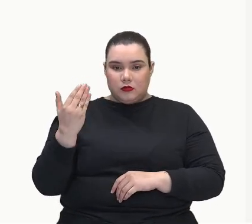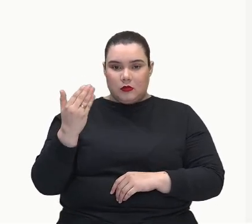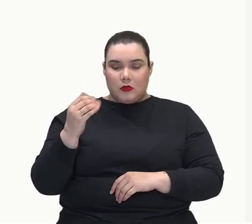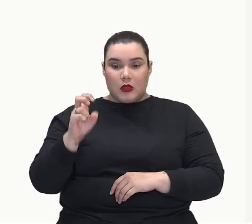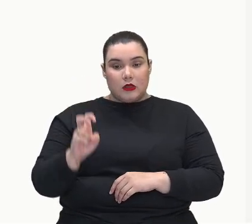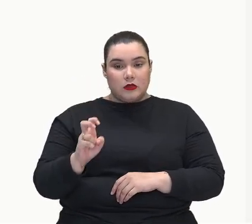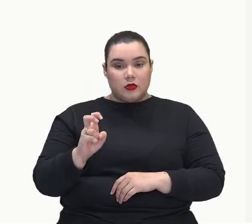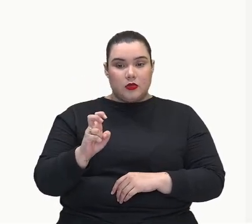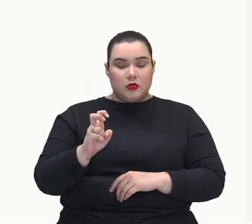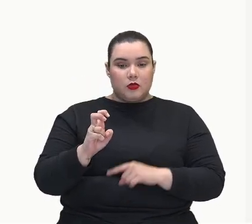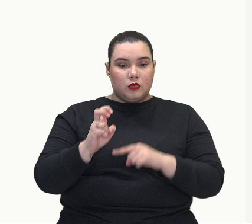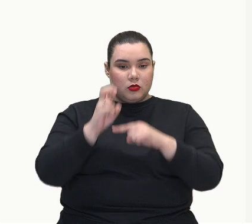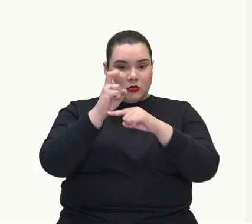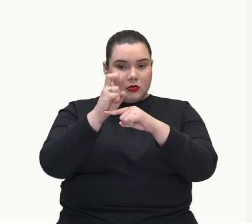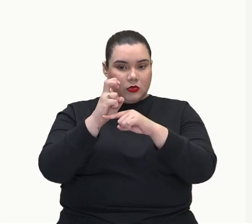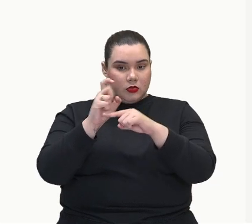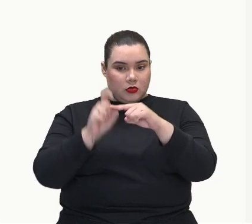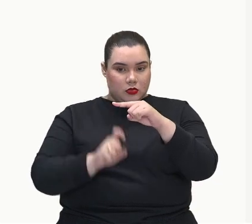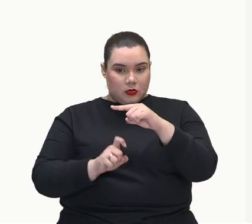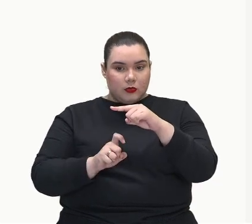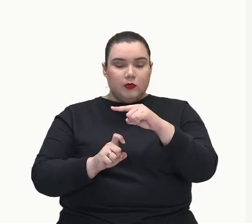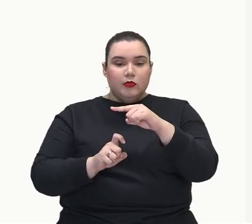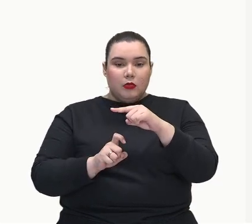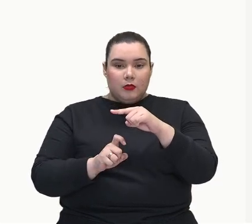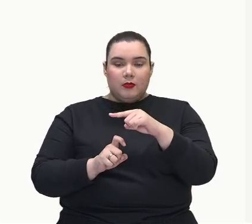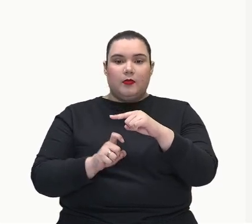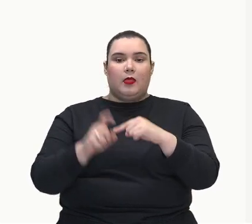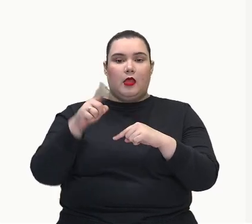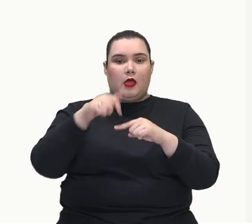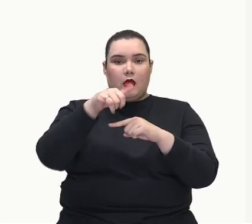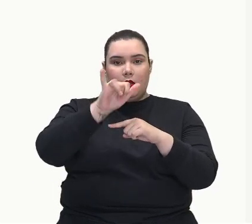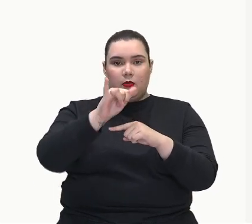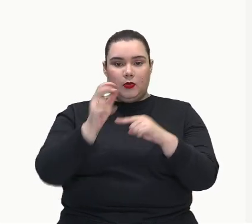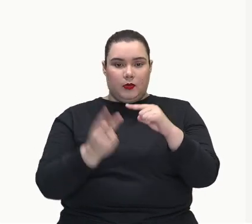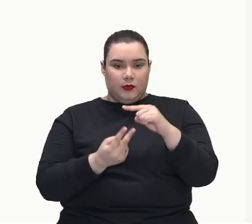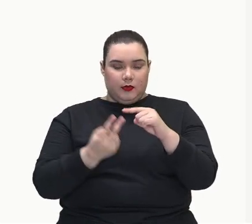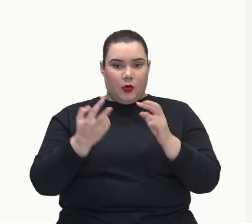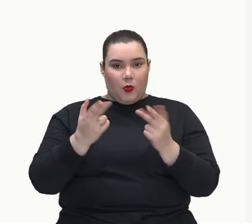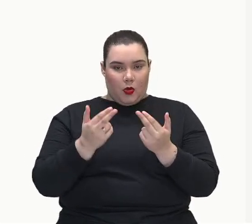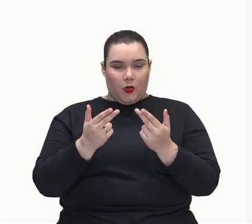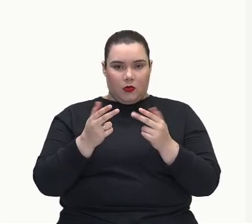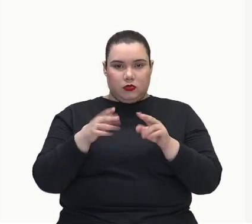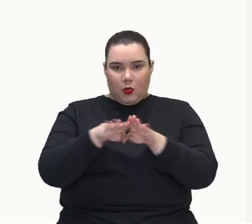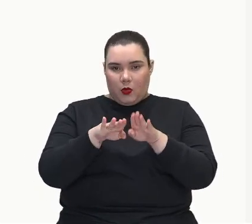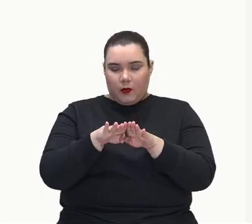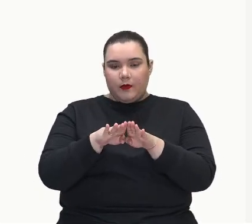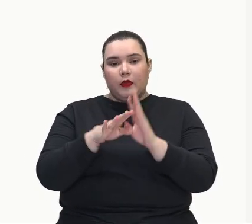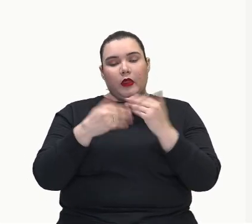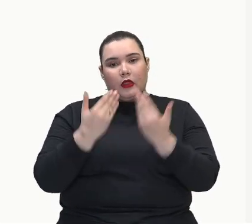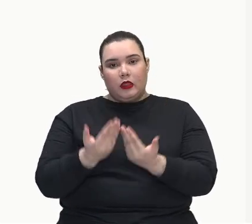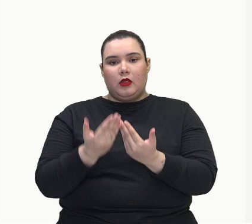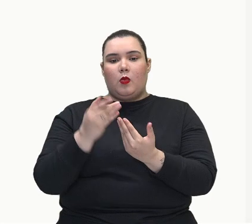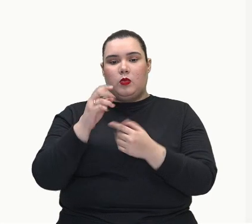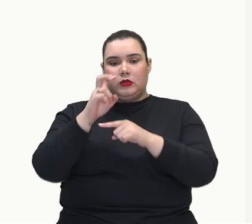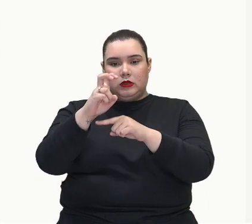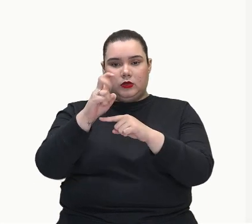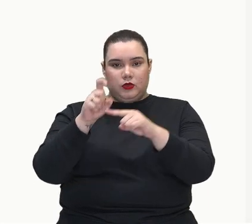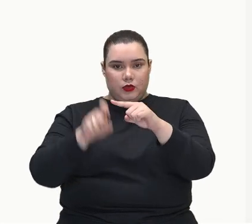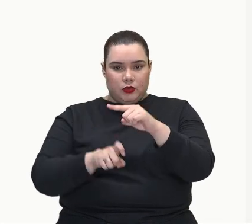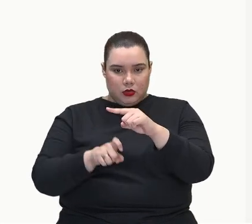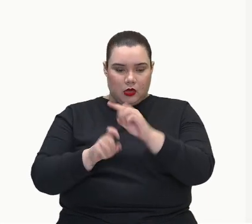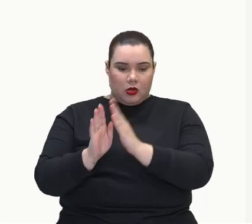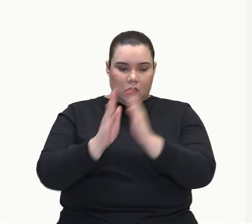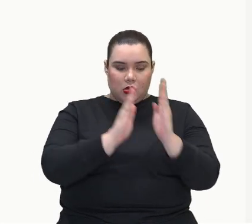5 sobre X é igual a Y sobre 2, ou seja, a razão entre 5 e X é igual à